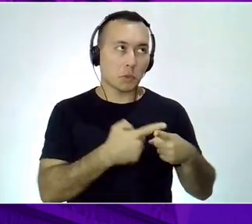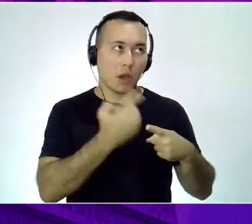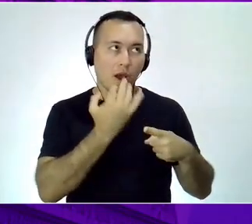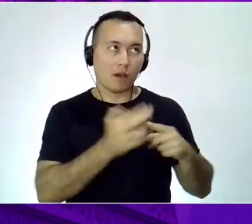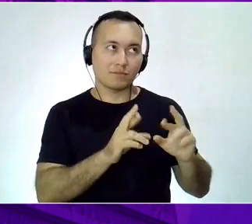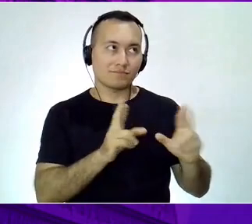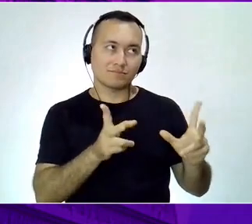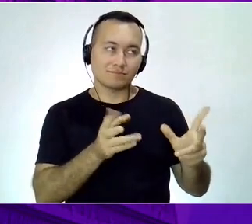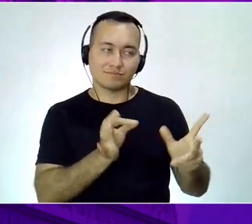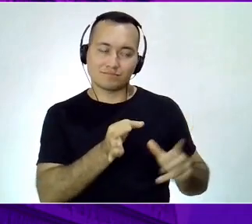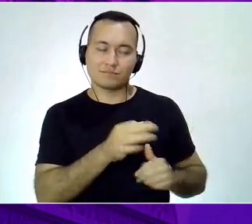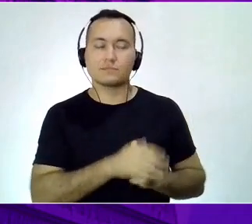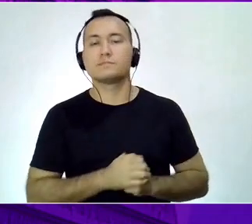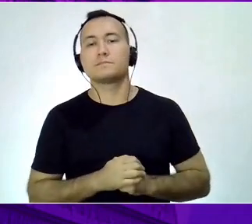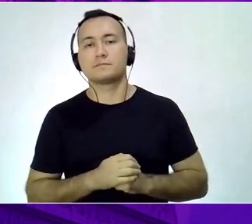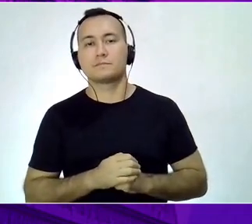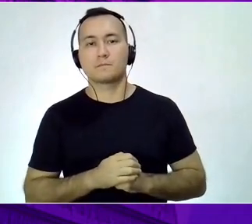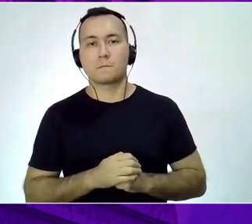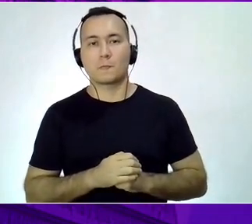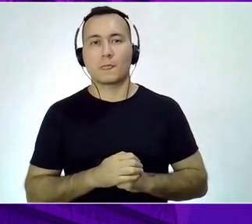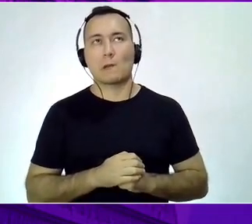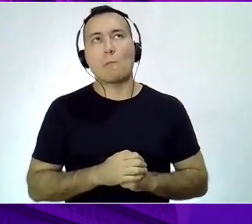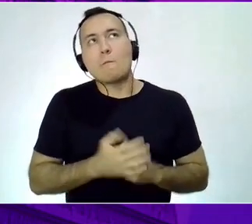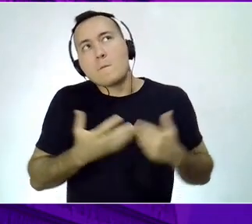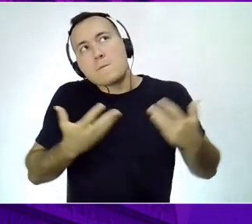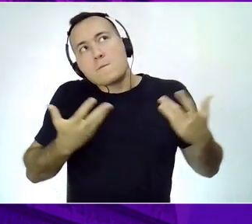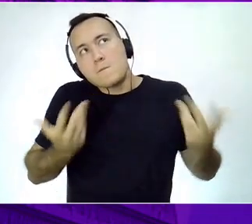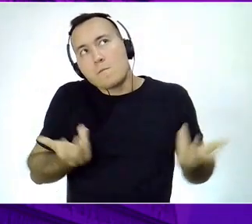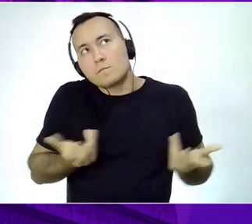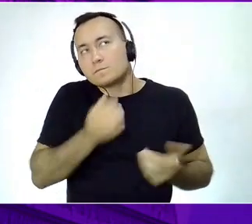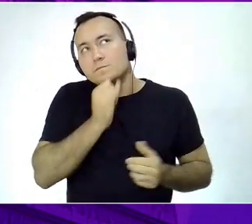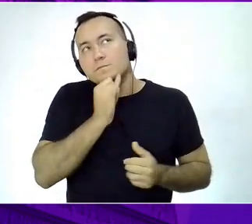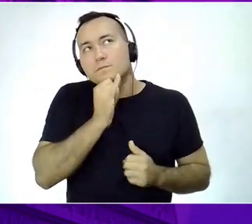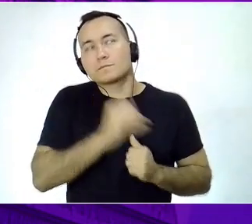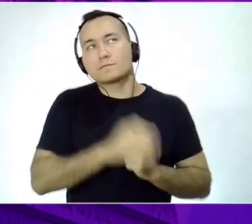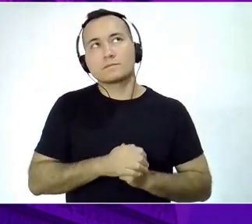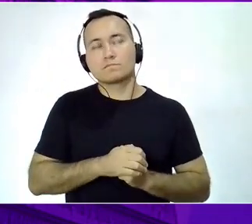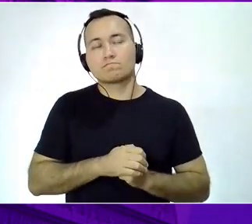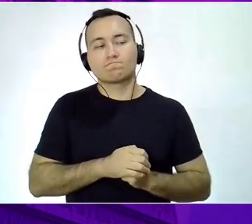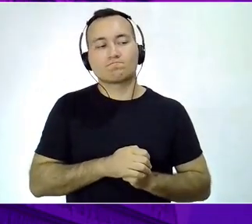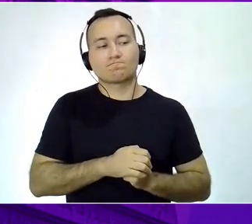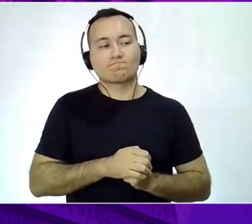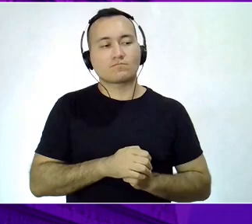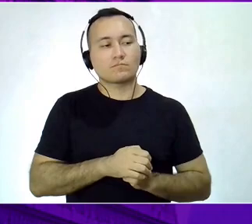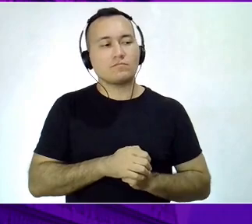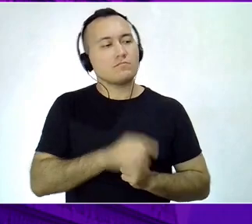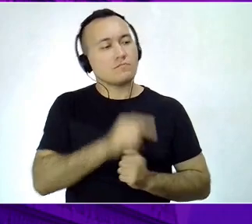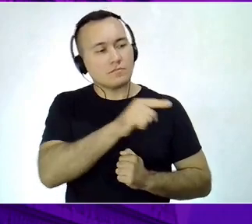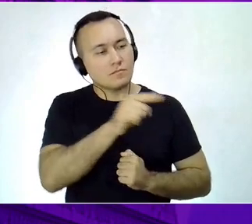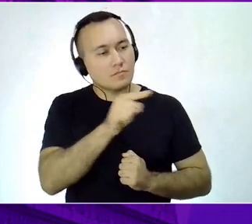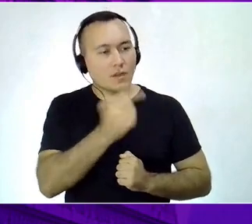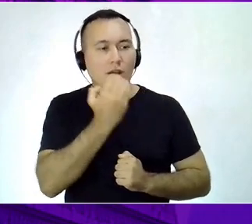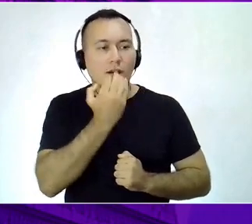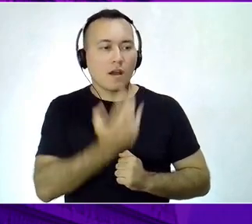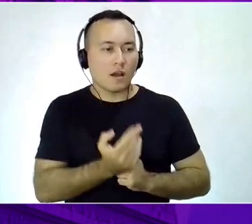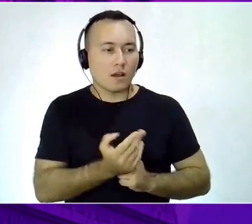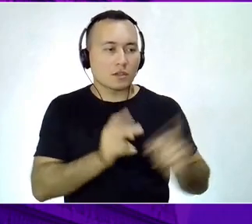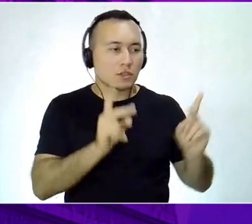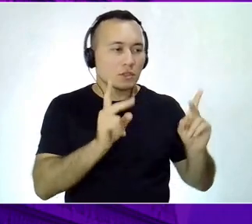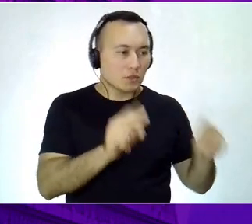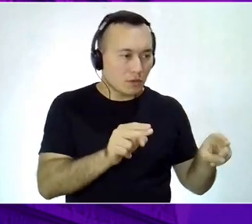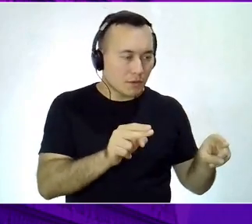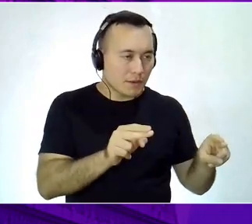como categorias, não tem como a gente associar um valor que seja óbvio para a gente compreender, aí a gente está indo para o